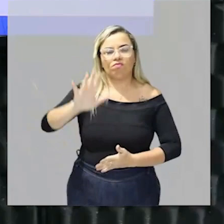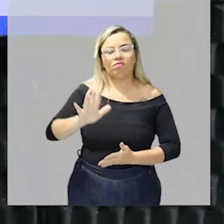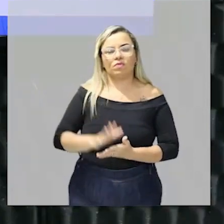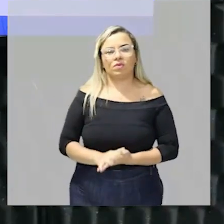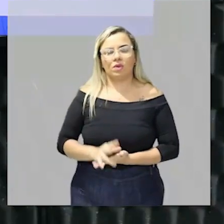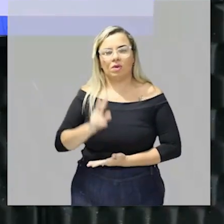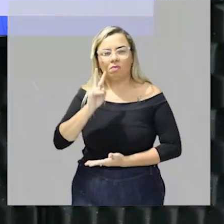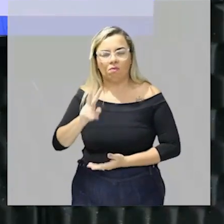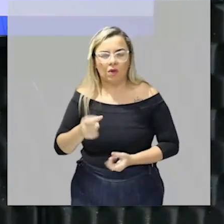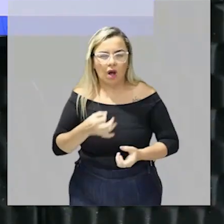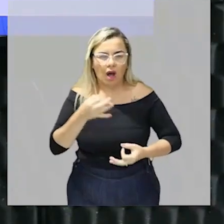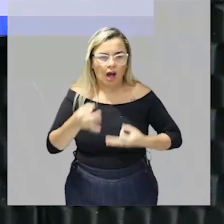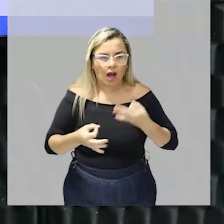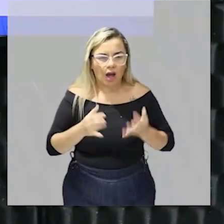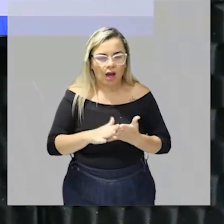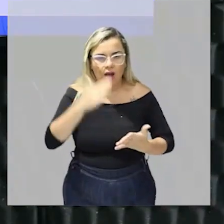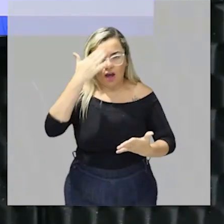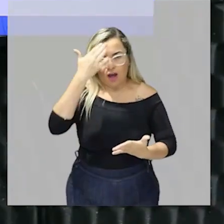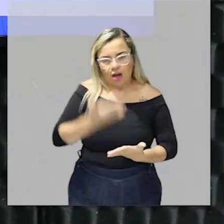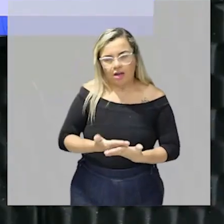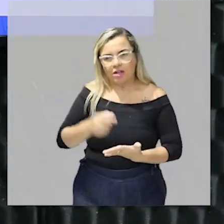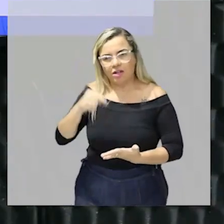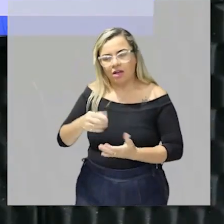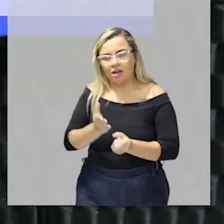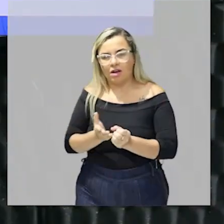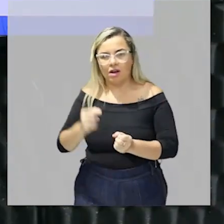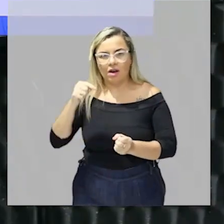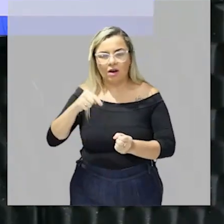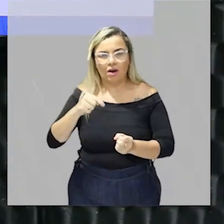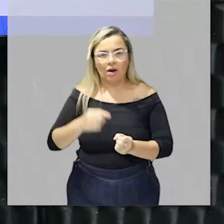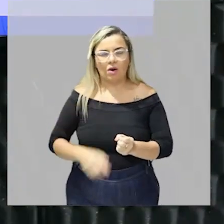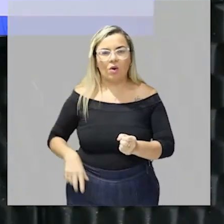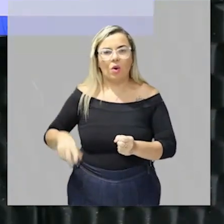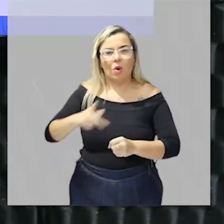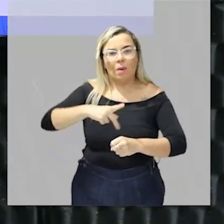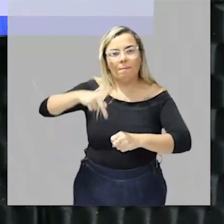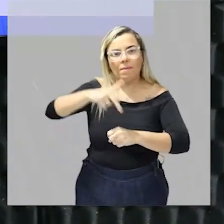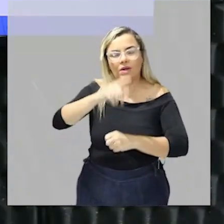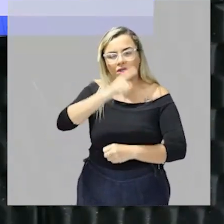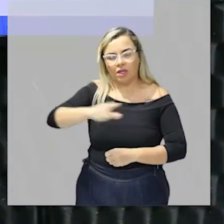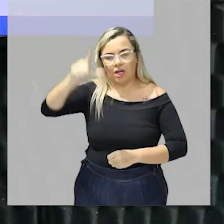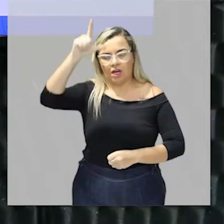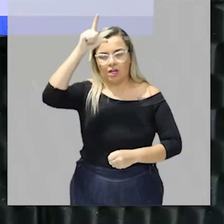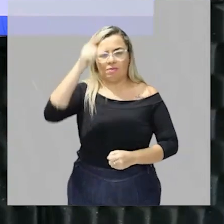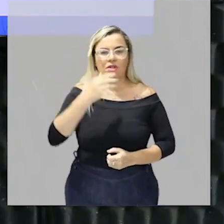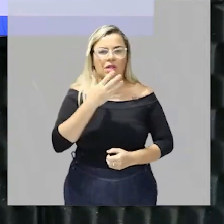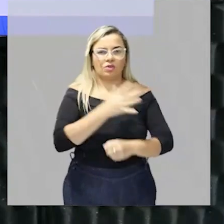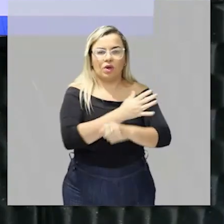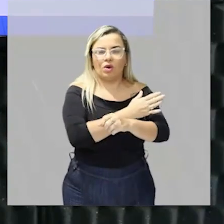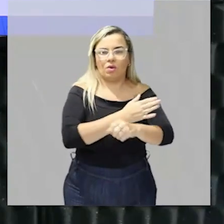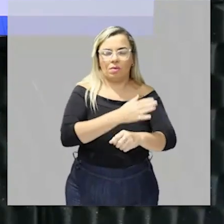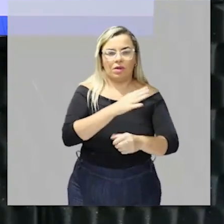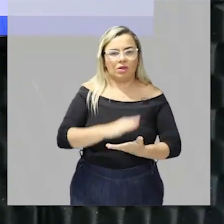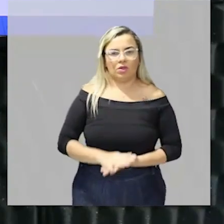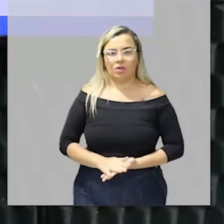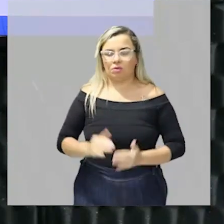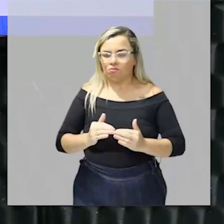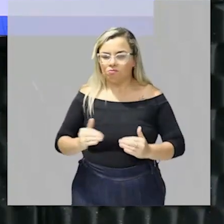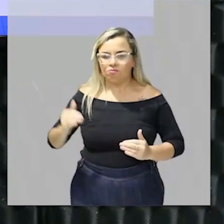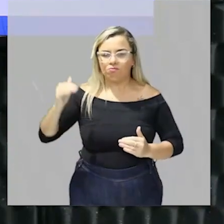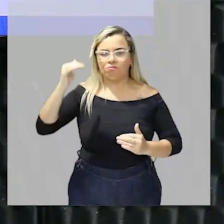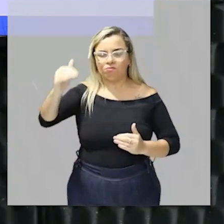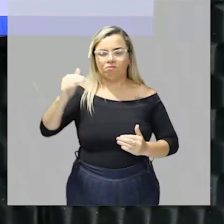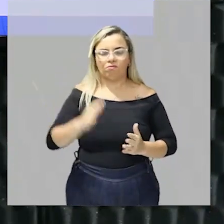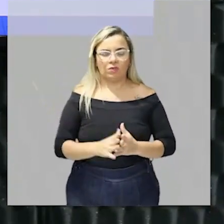visava contemplar o ariano como raça superior, para um projeto de eliminação das